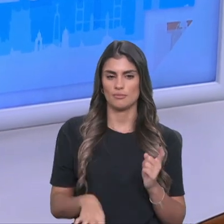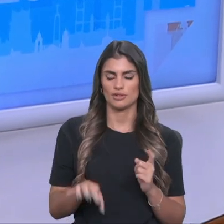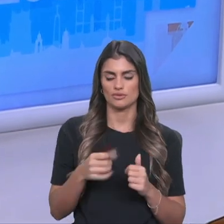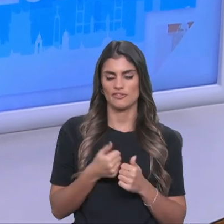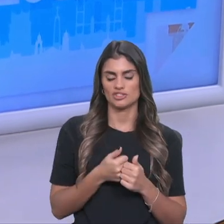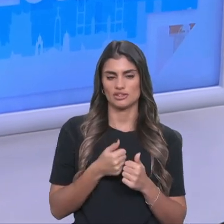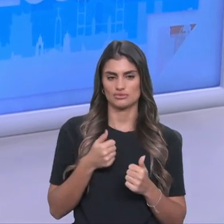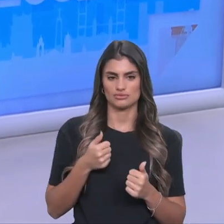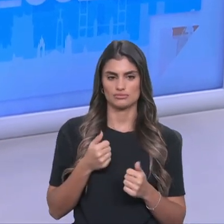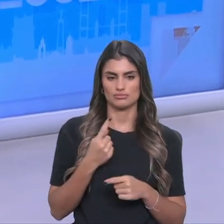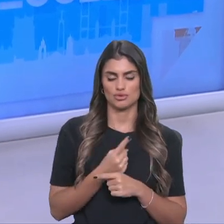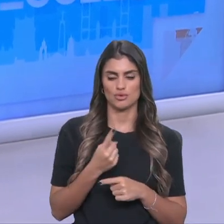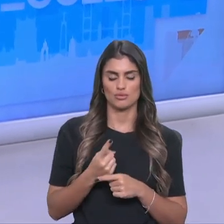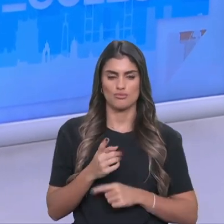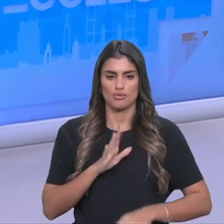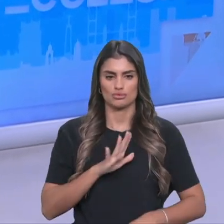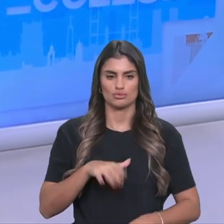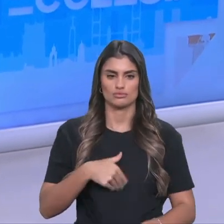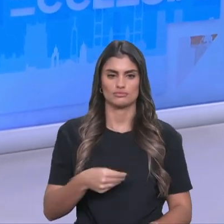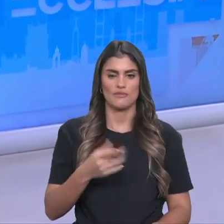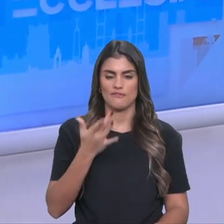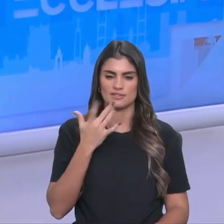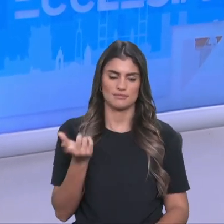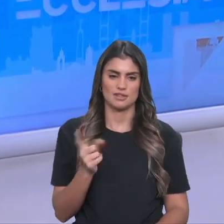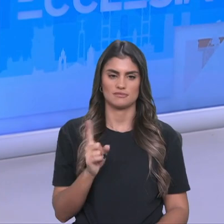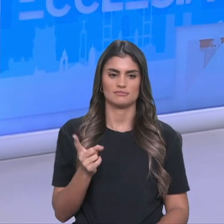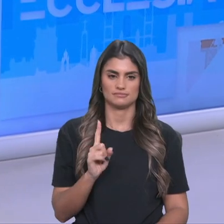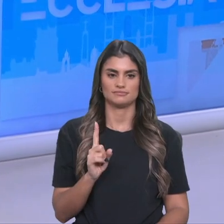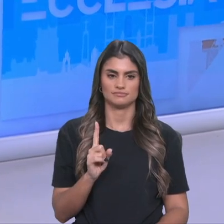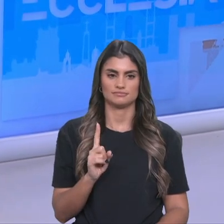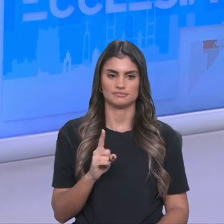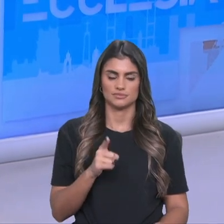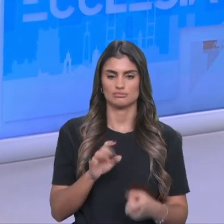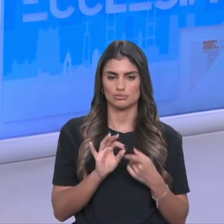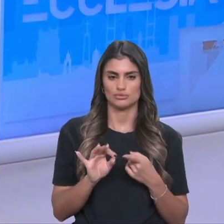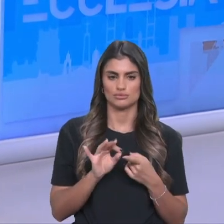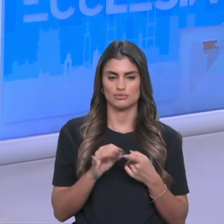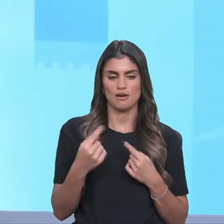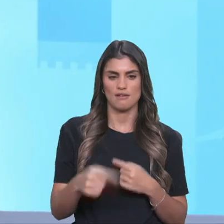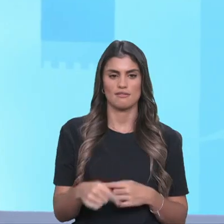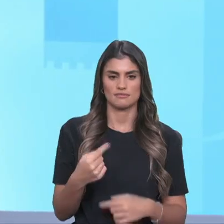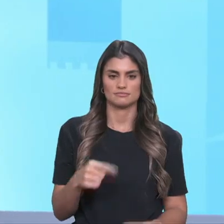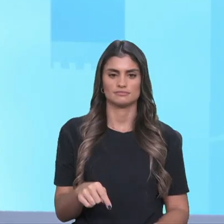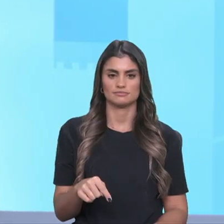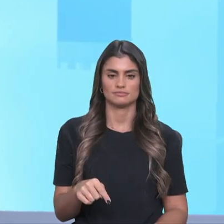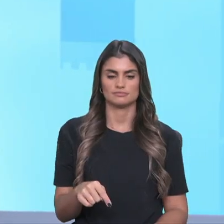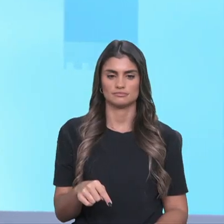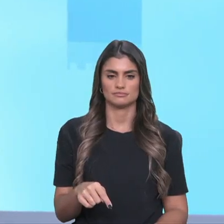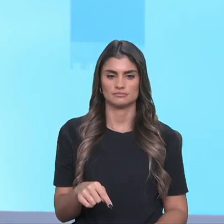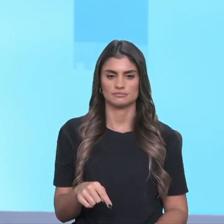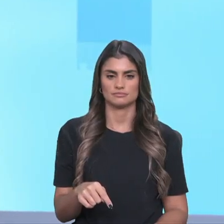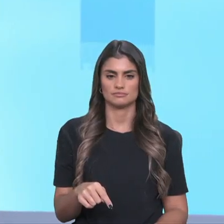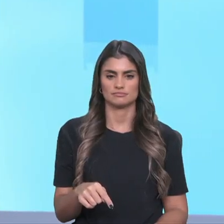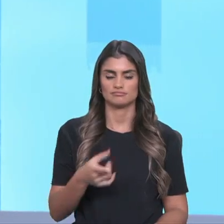afastados, porque o mundo não é facilitador neste aspecto. Há hoje um entrecruzar de